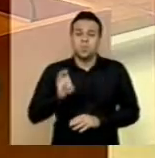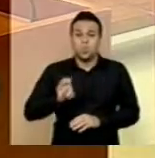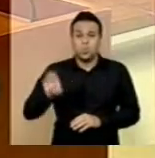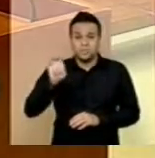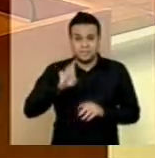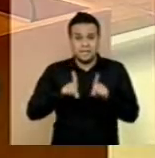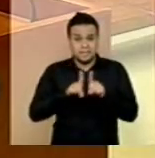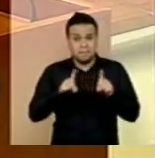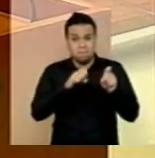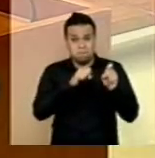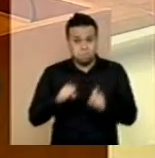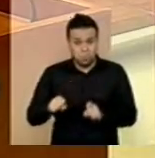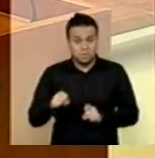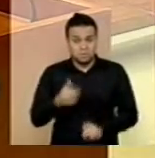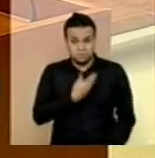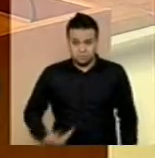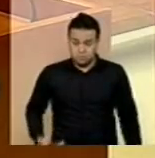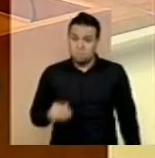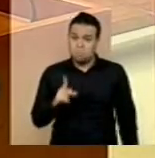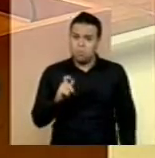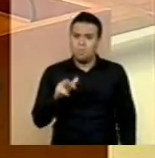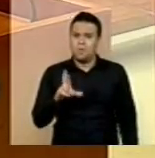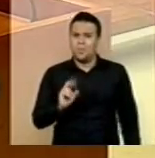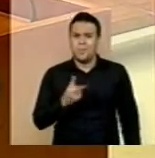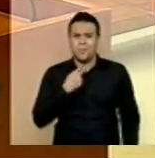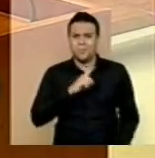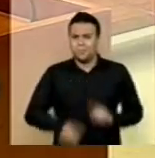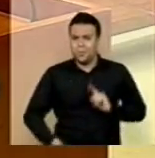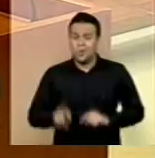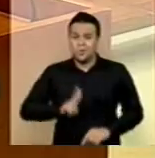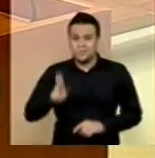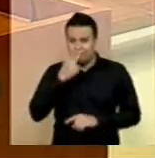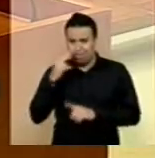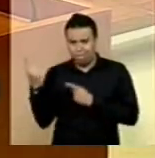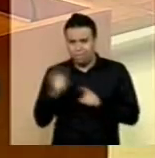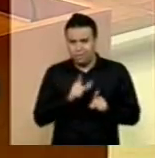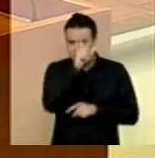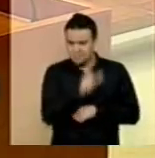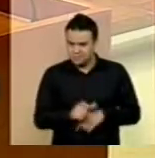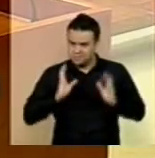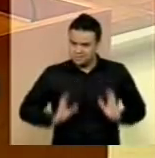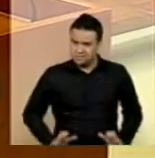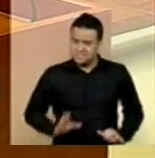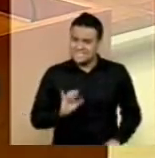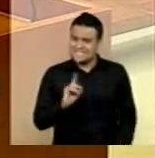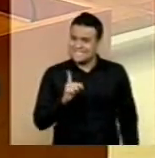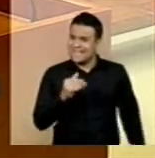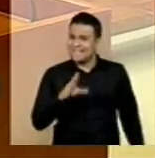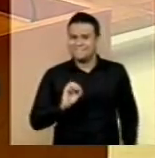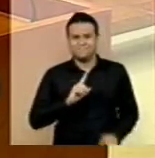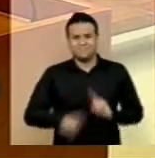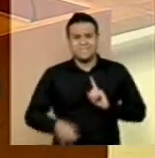público, também não poderia fazer uso de um direito fundamental contra o próprio cidadão. Se formos buscar a